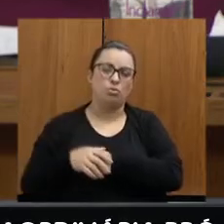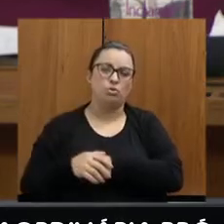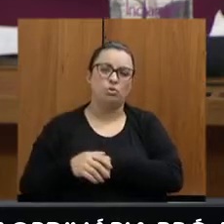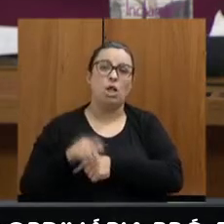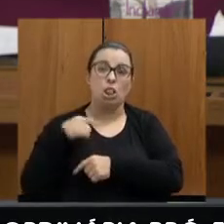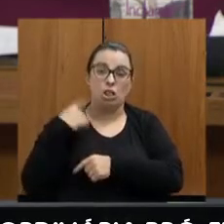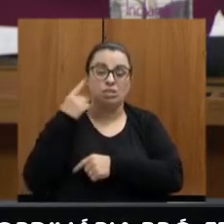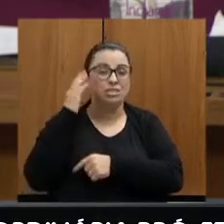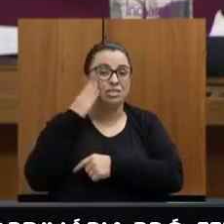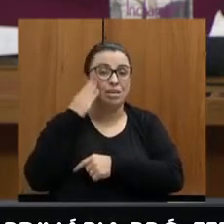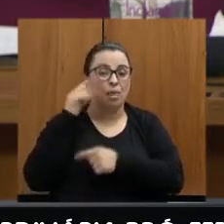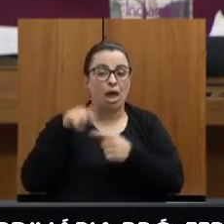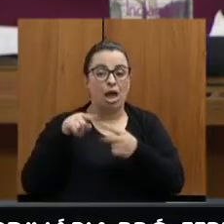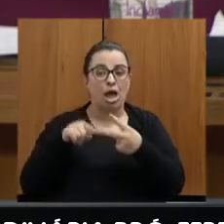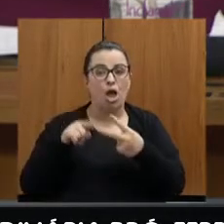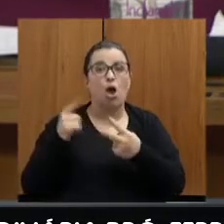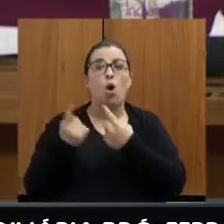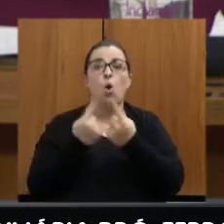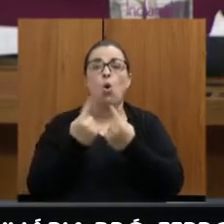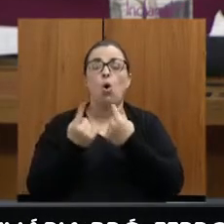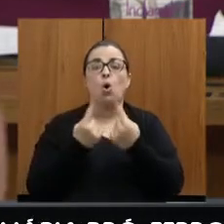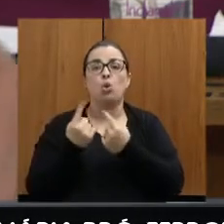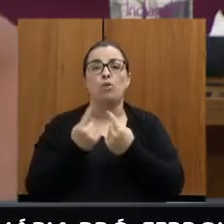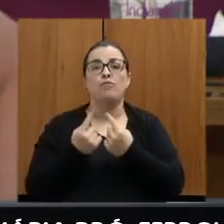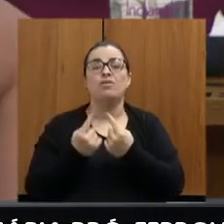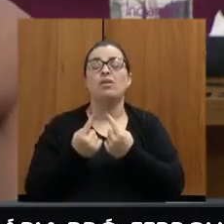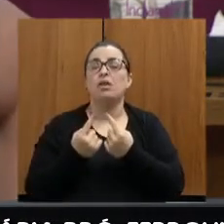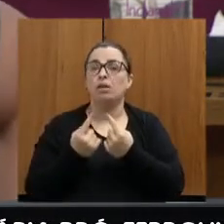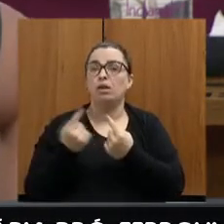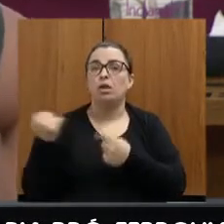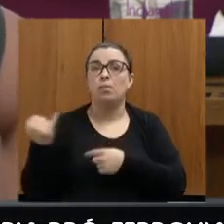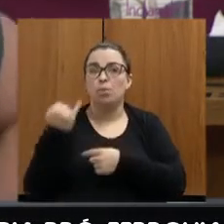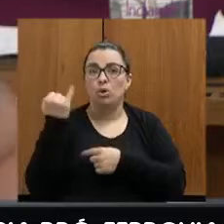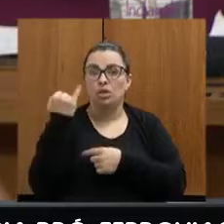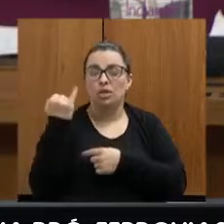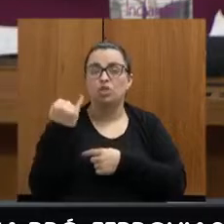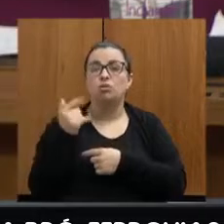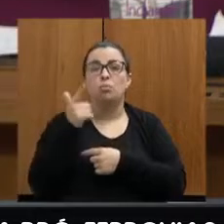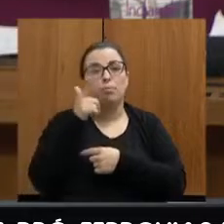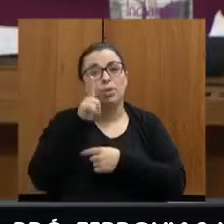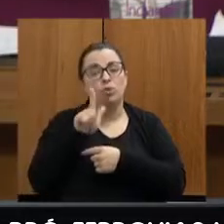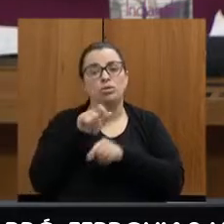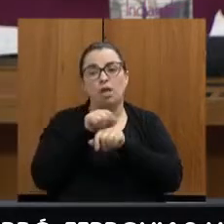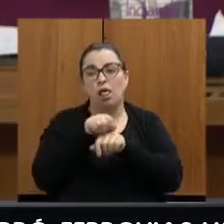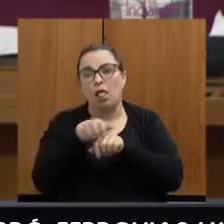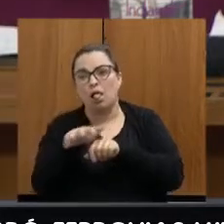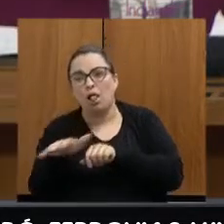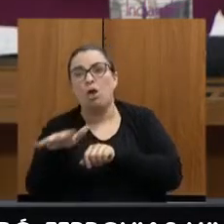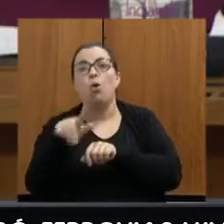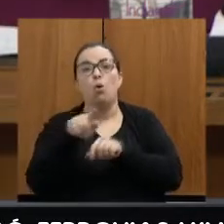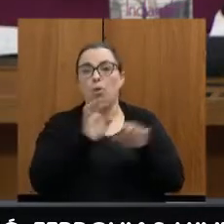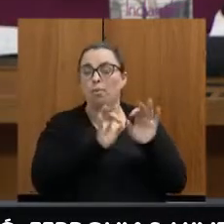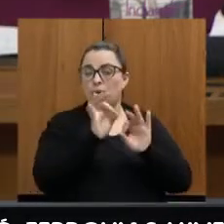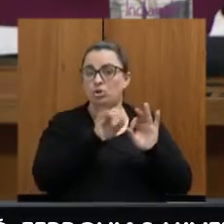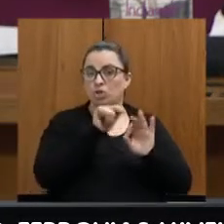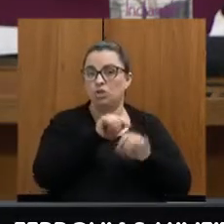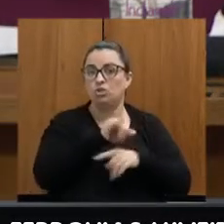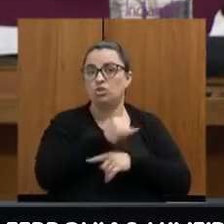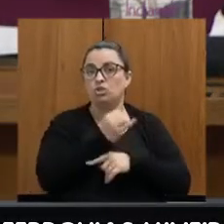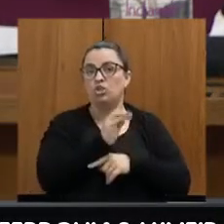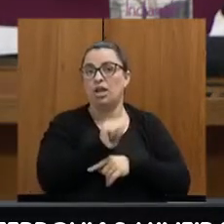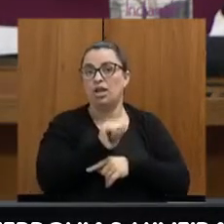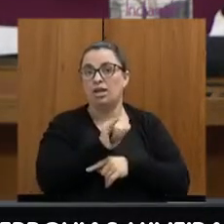malha é uma Rodovia fundamental para escoar produção do projeto Jaíba nós estamos falando ali de um